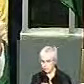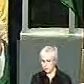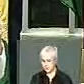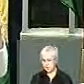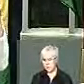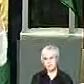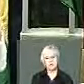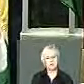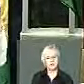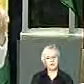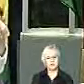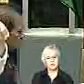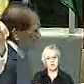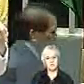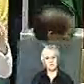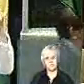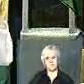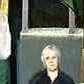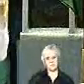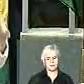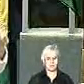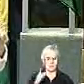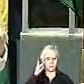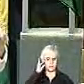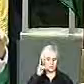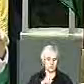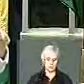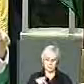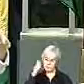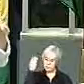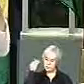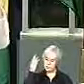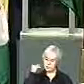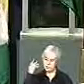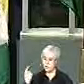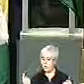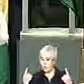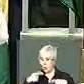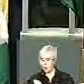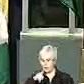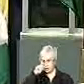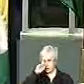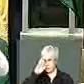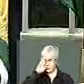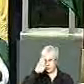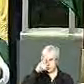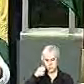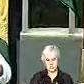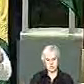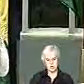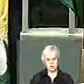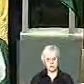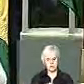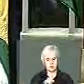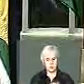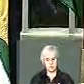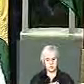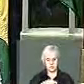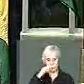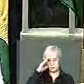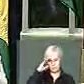jovem presidenta Dilma, quando enfrentou a ditadura e do período de